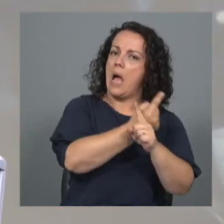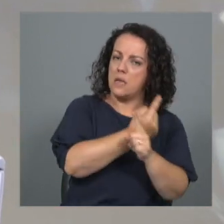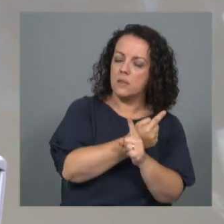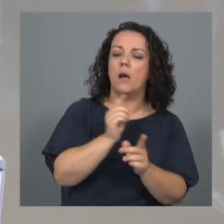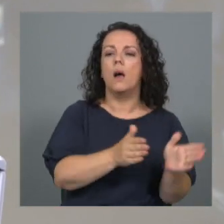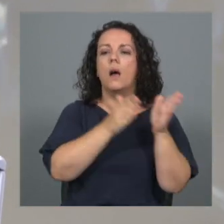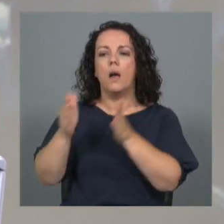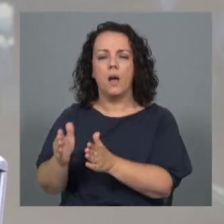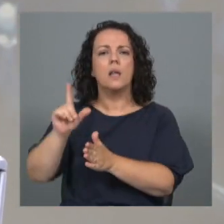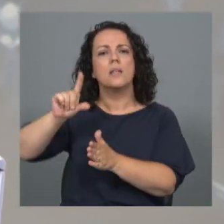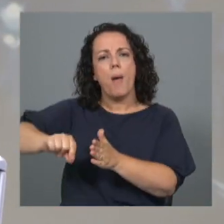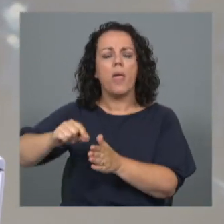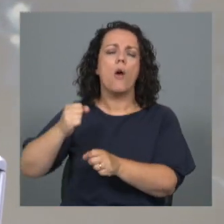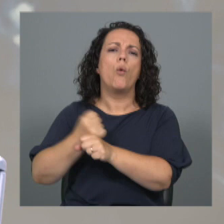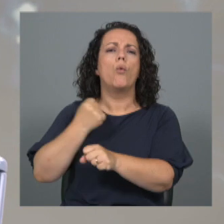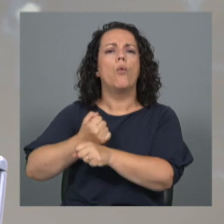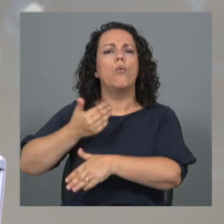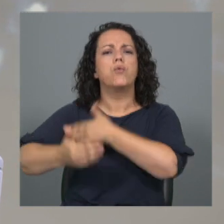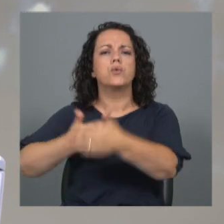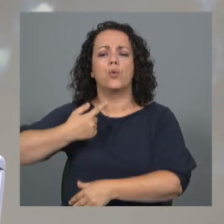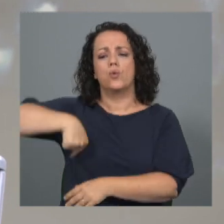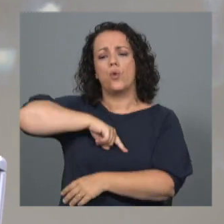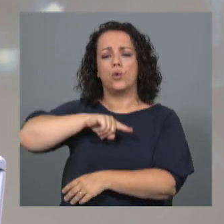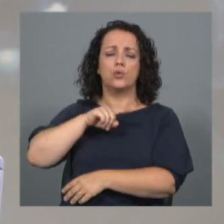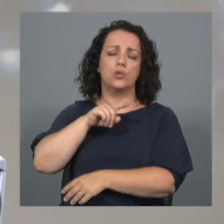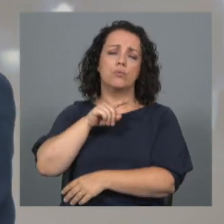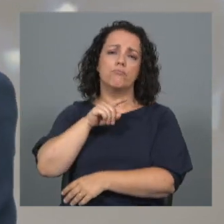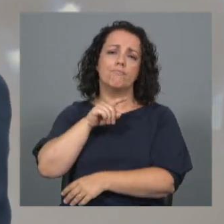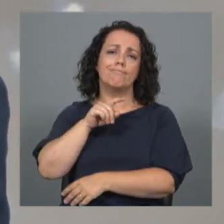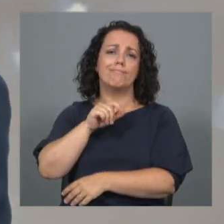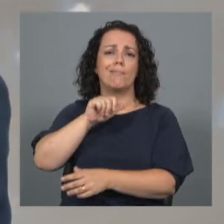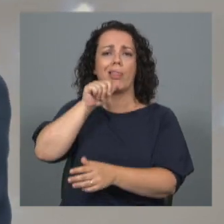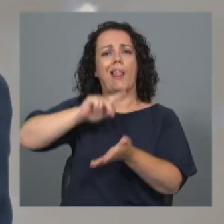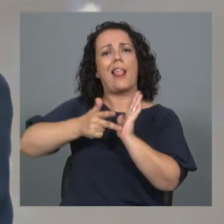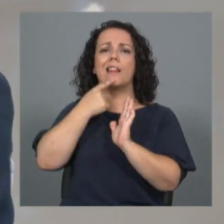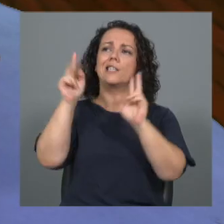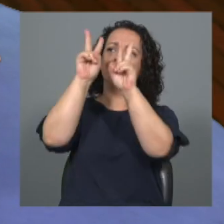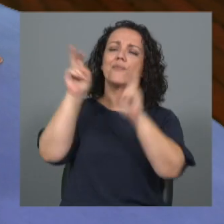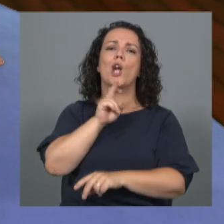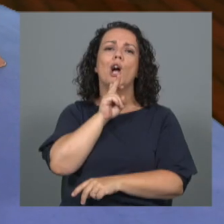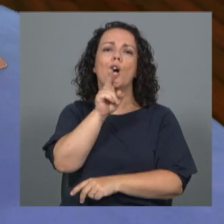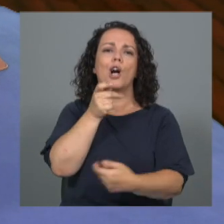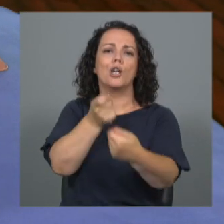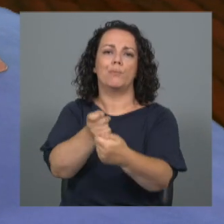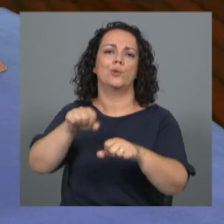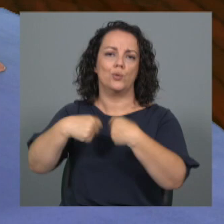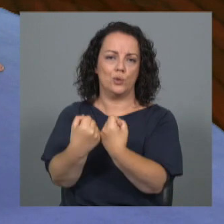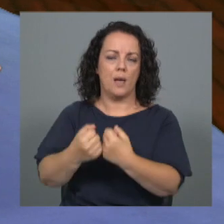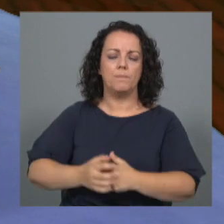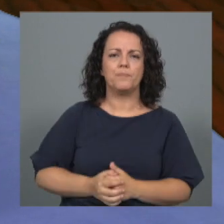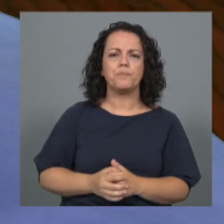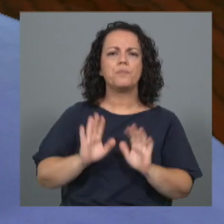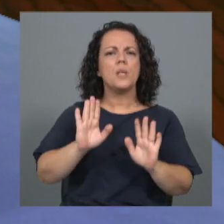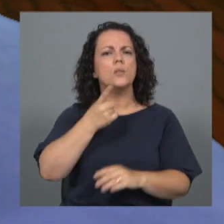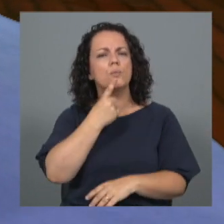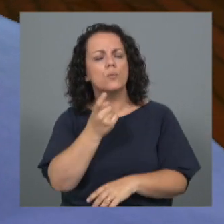para o funcionamento, diríamos, daquilo que nós tecnicamente chamamos de respostas sociais. É preciso investir também a nível dos apoios no que